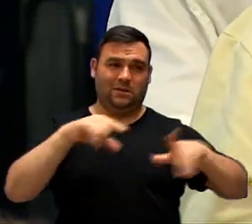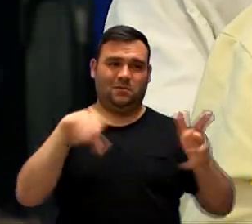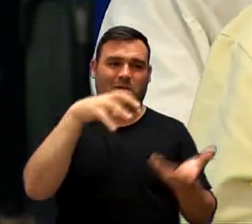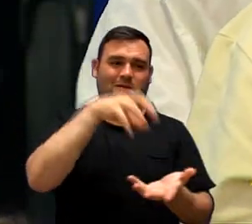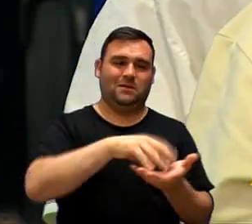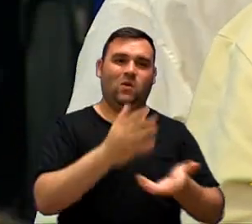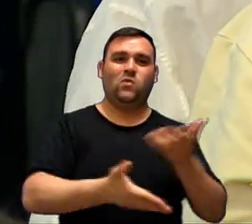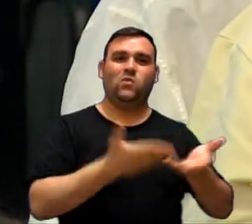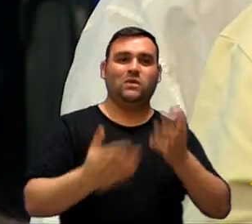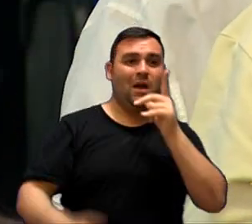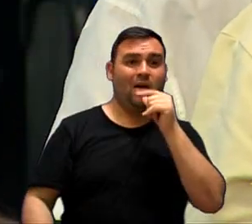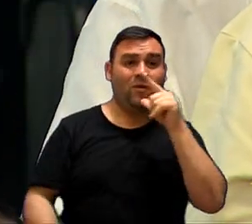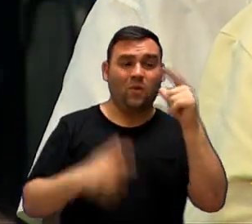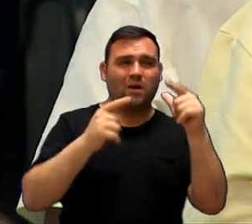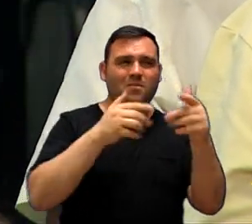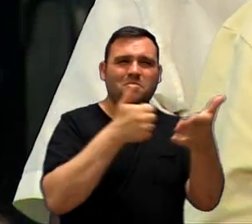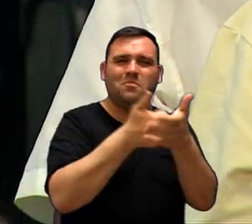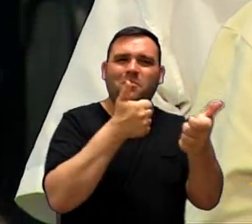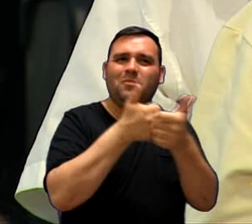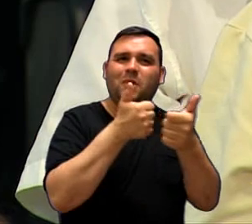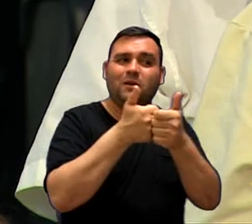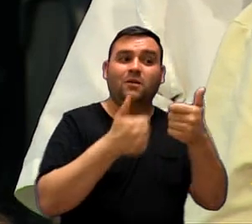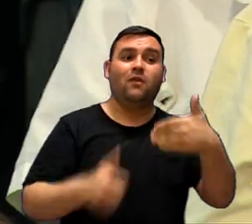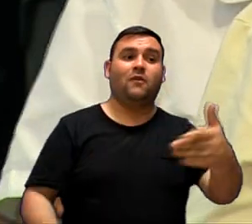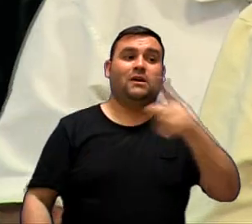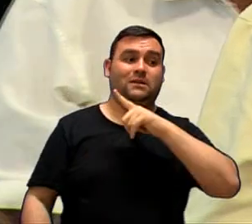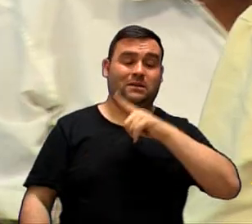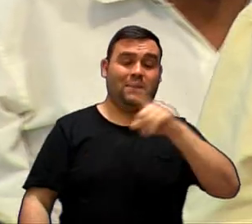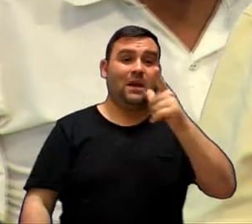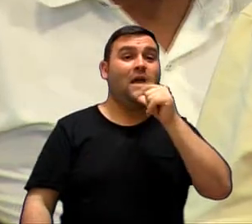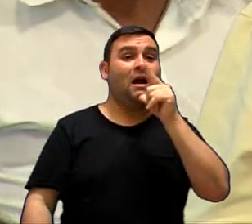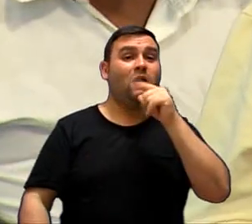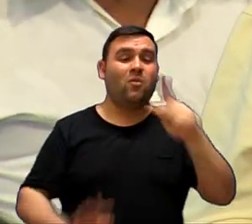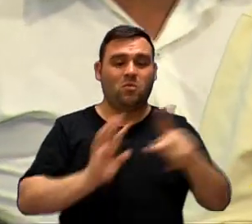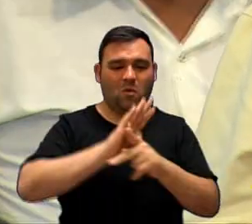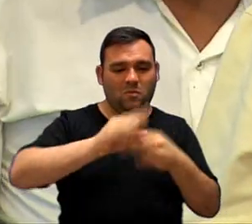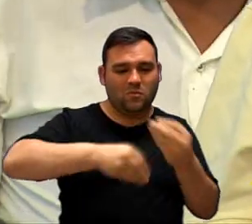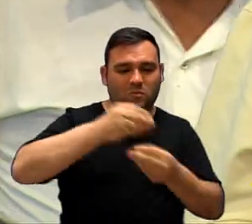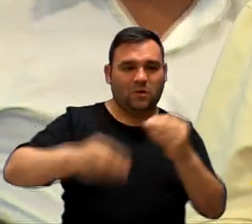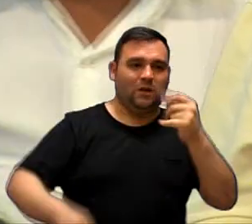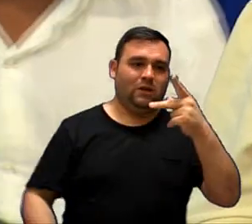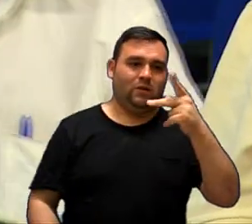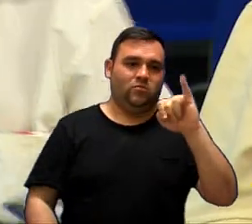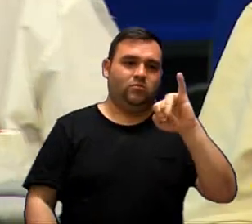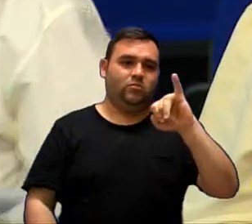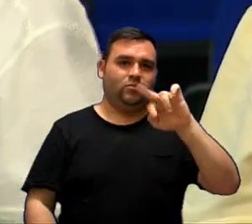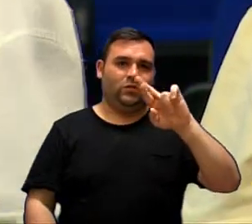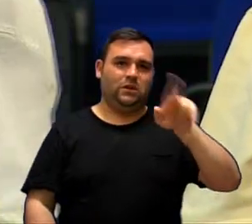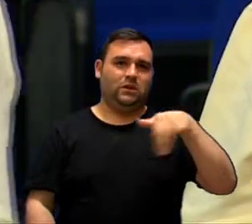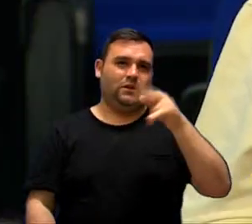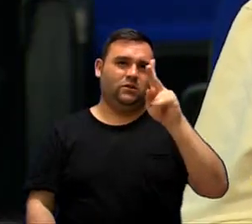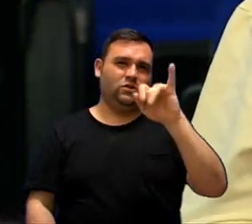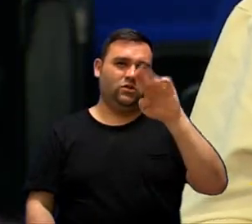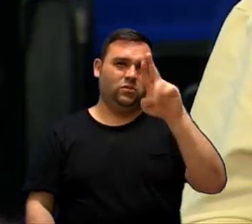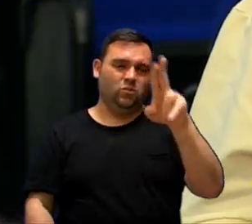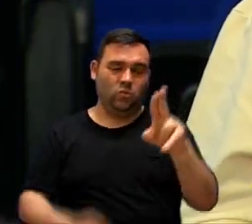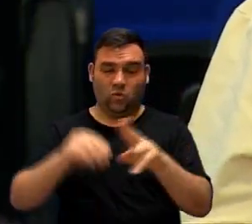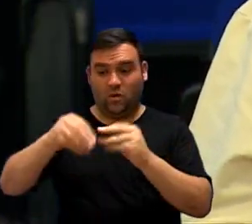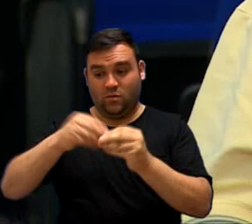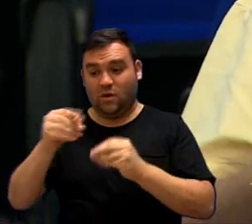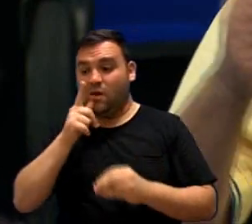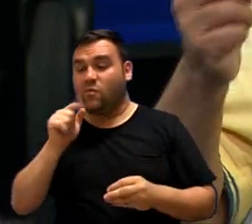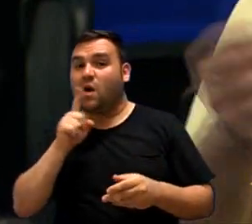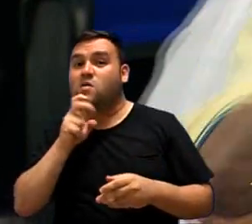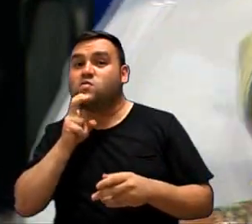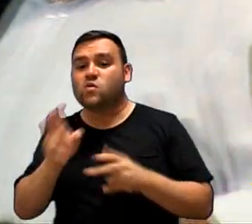central de tratamento d'água aqui embaixo, onde vai apanhar água misturando Pirajibu com Sorocaba. No